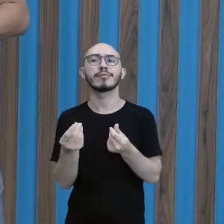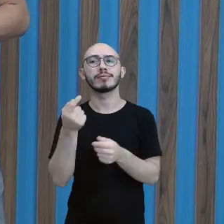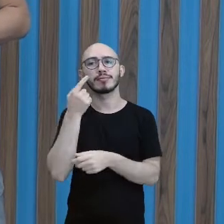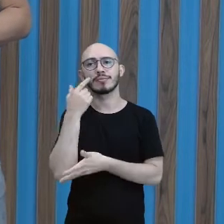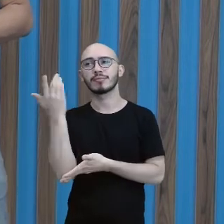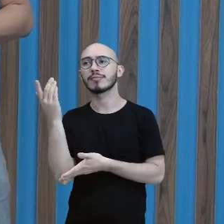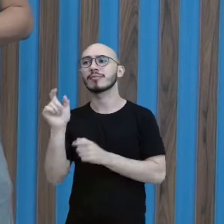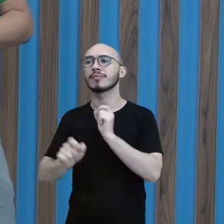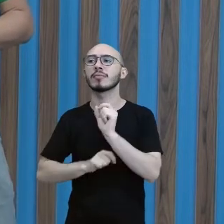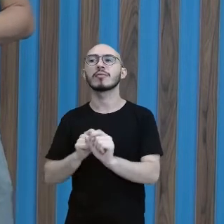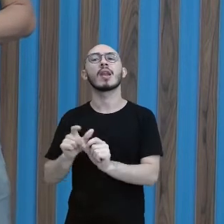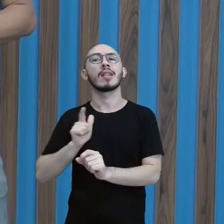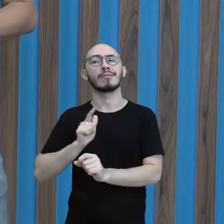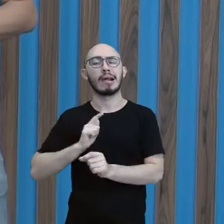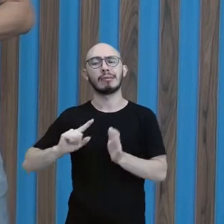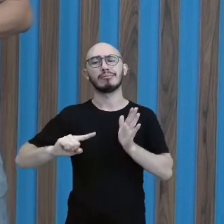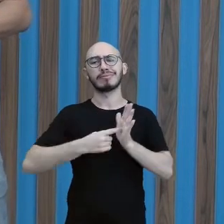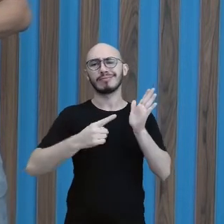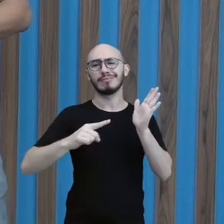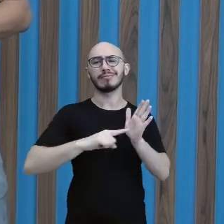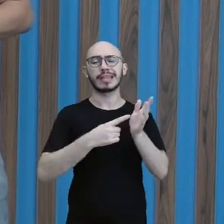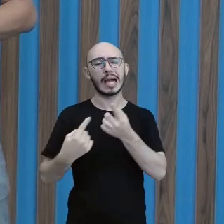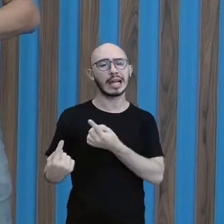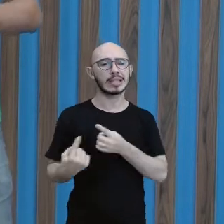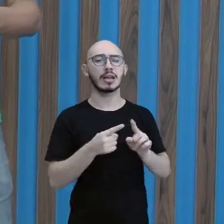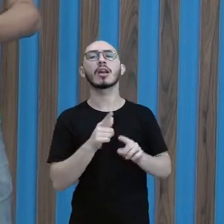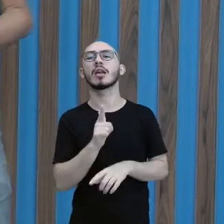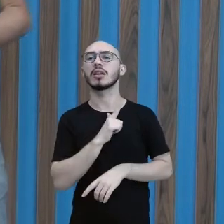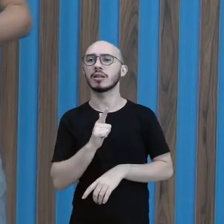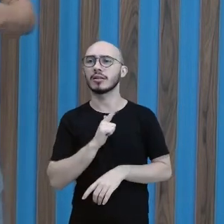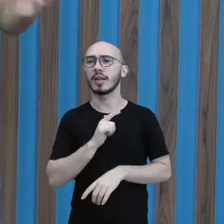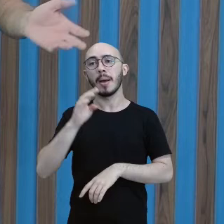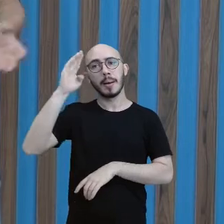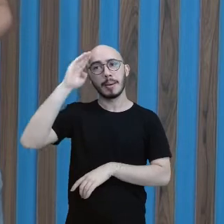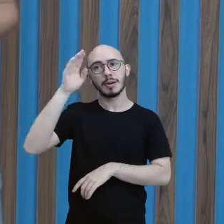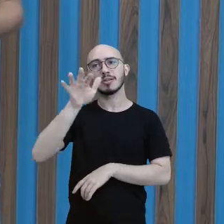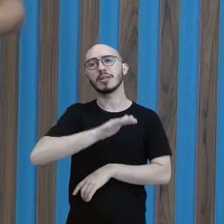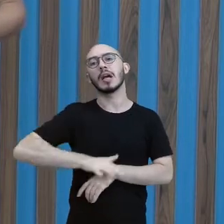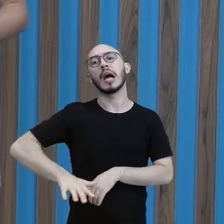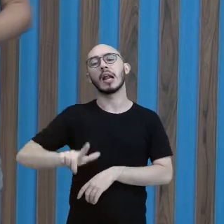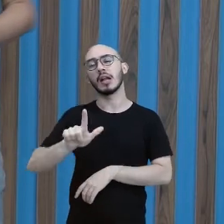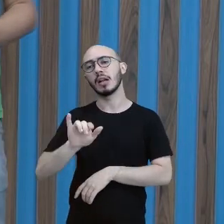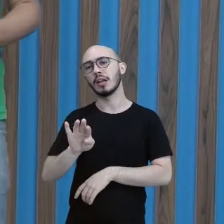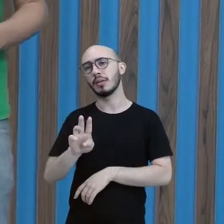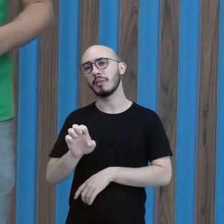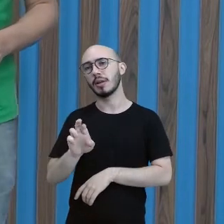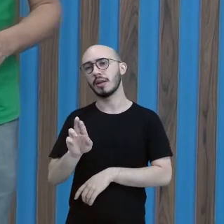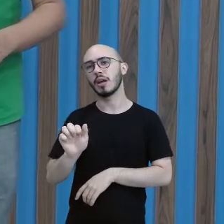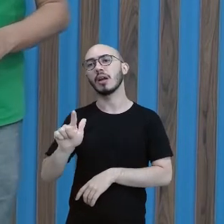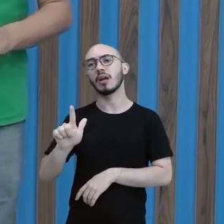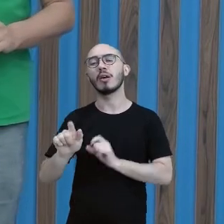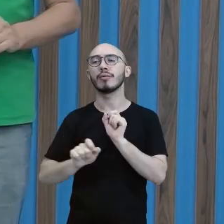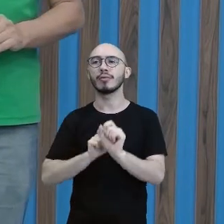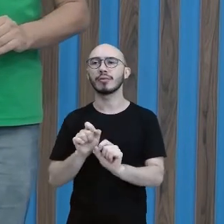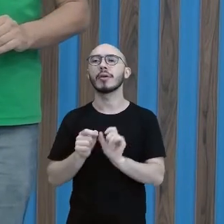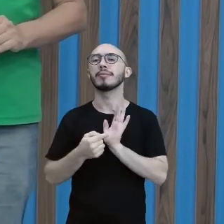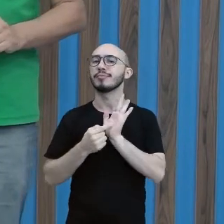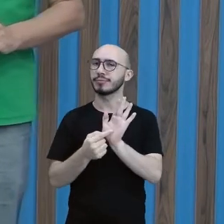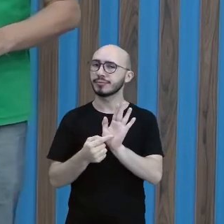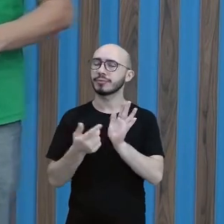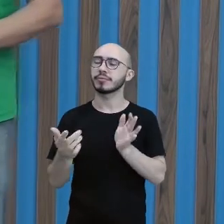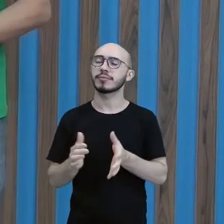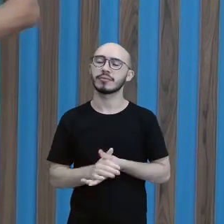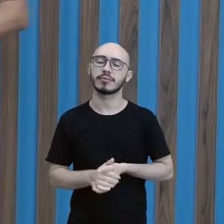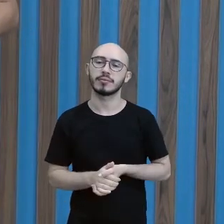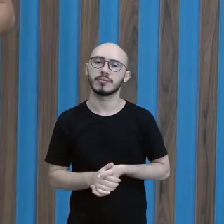sofrer fortes ataques, principalmente por setores liberais, que é o que a gente coloca aí, né? E